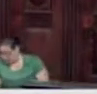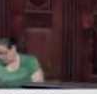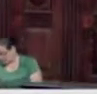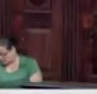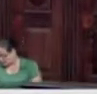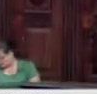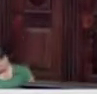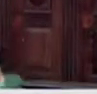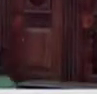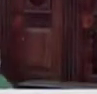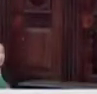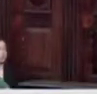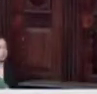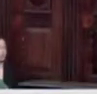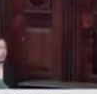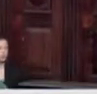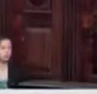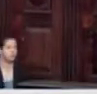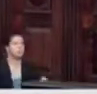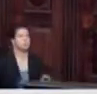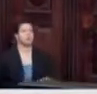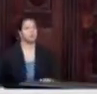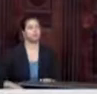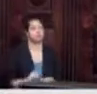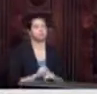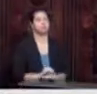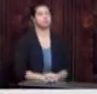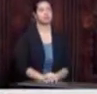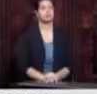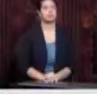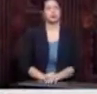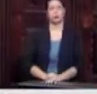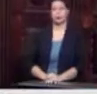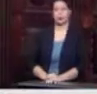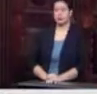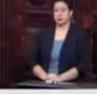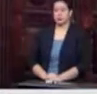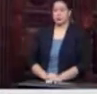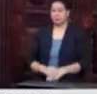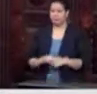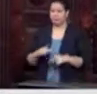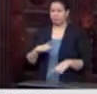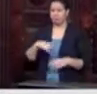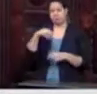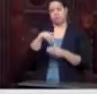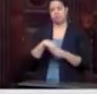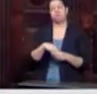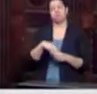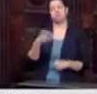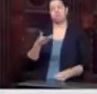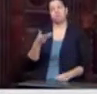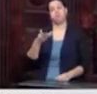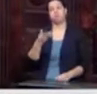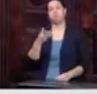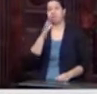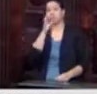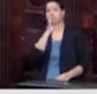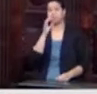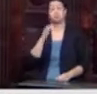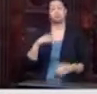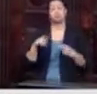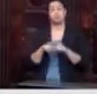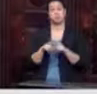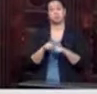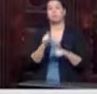de caixa, em regime de urgência, sem ampliar o debate público sobre o que representam essas